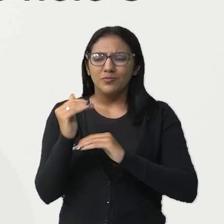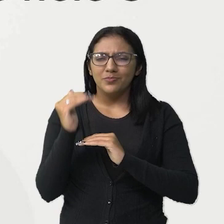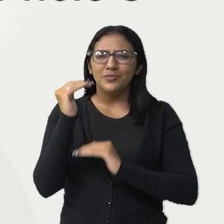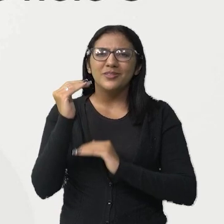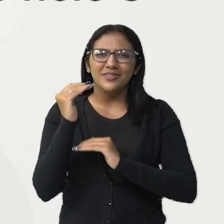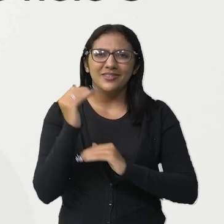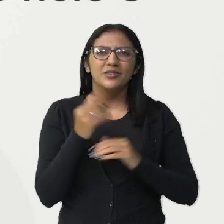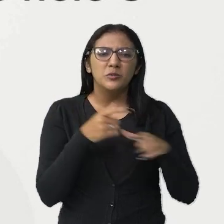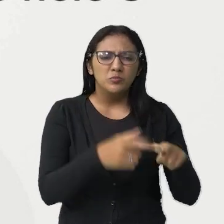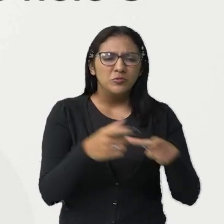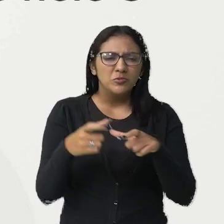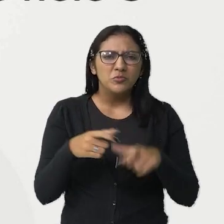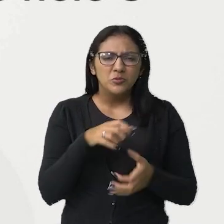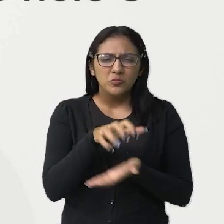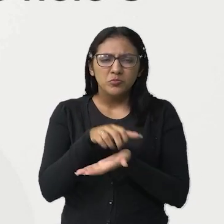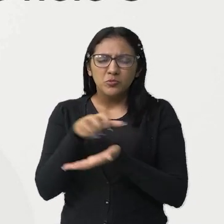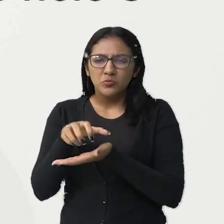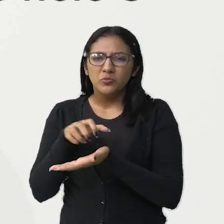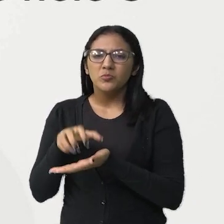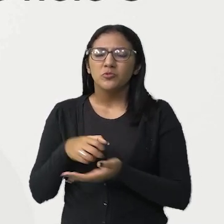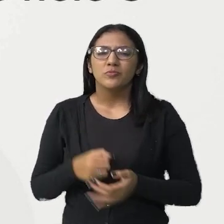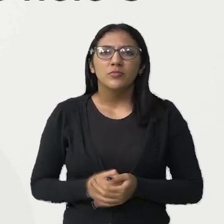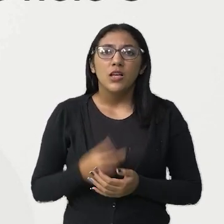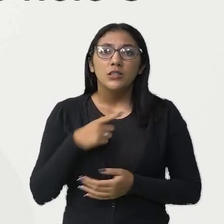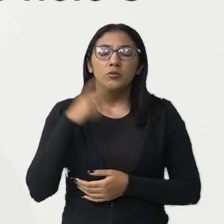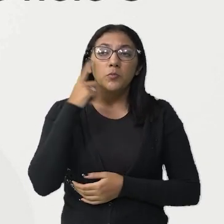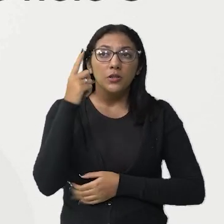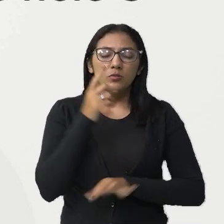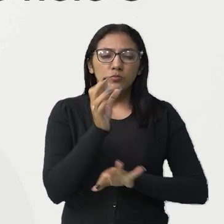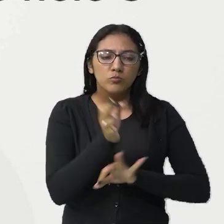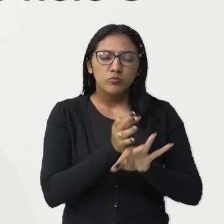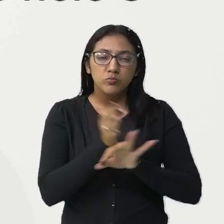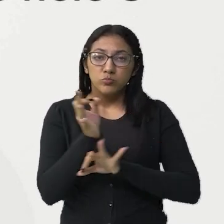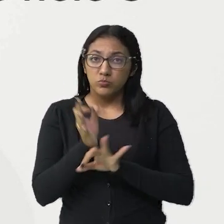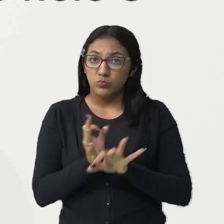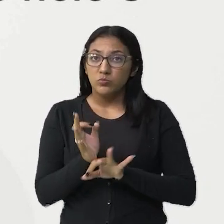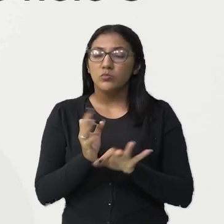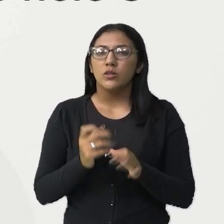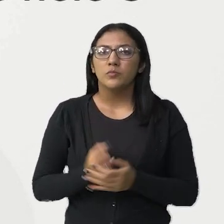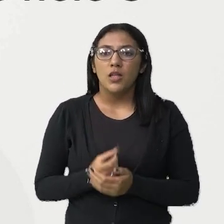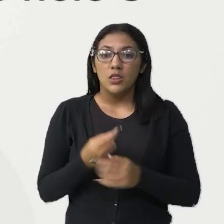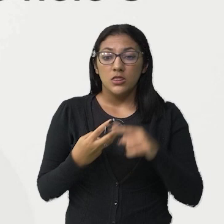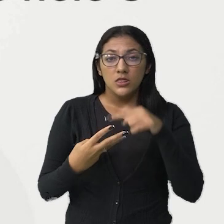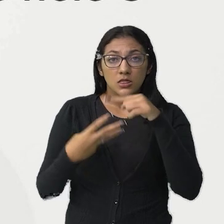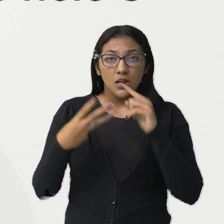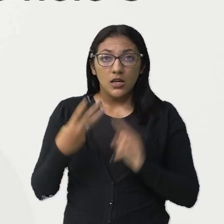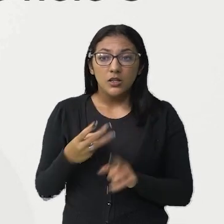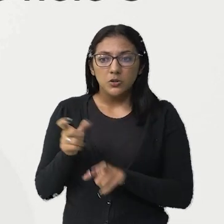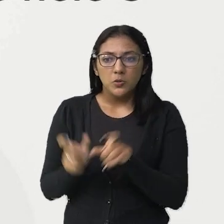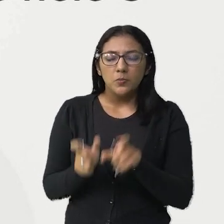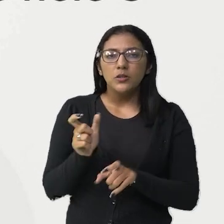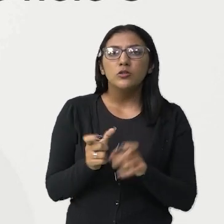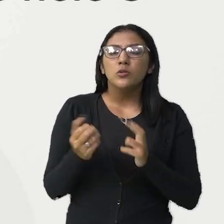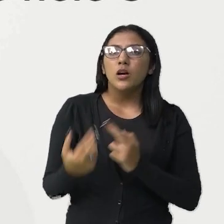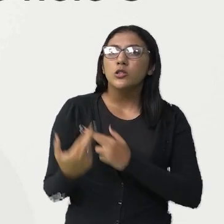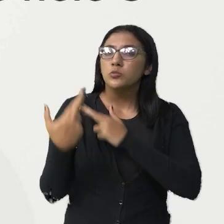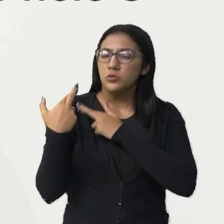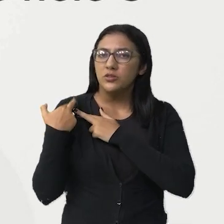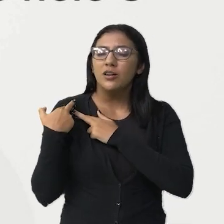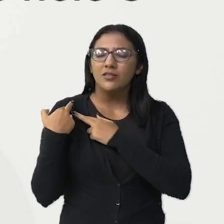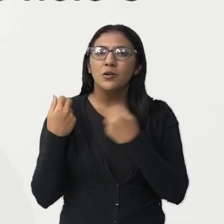frutíferas. Um planejamento para o plantio foi feito e nele 3 pessoas trabalhavam no plantio e plantavam por